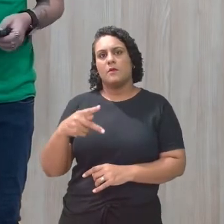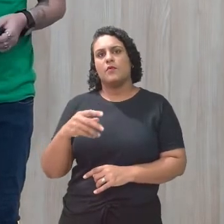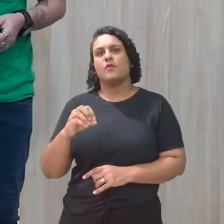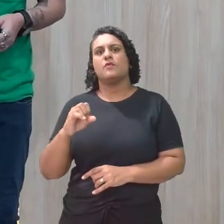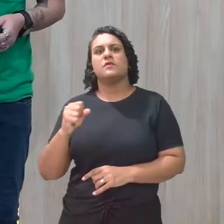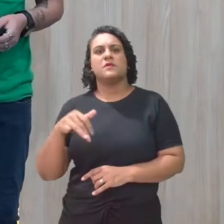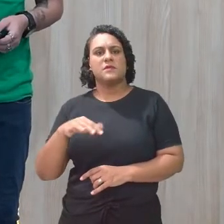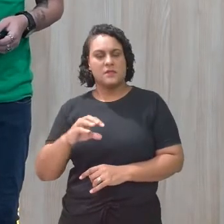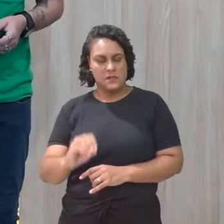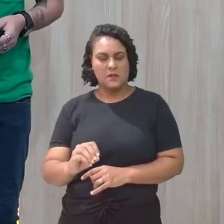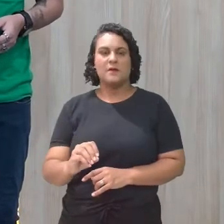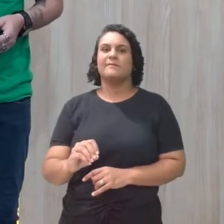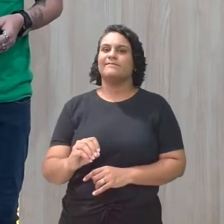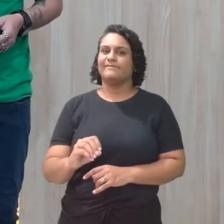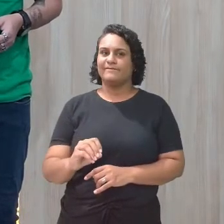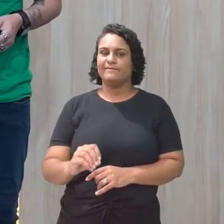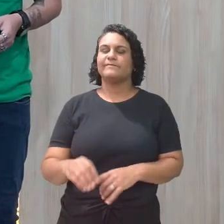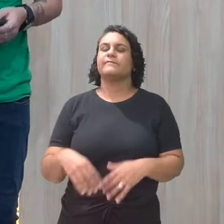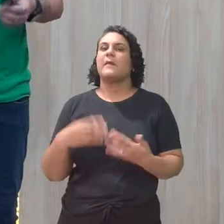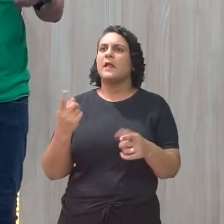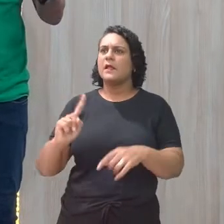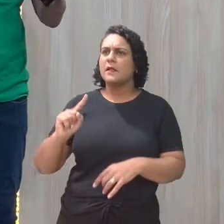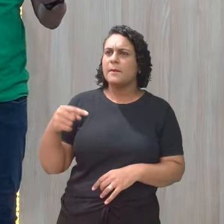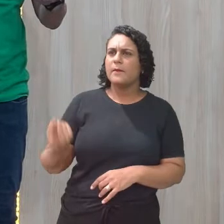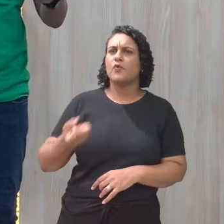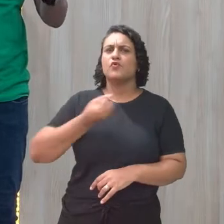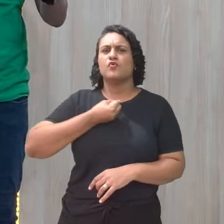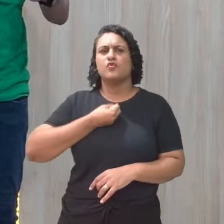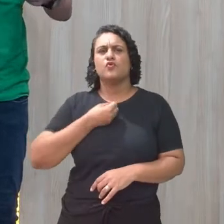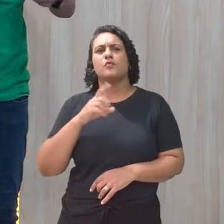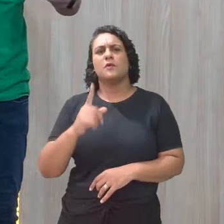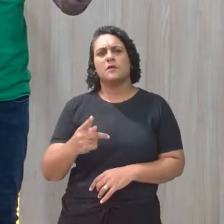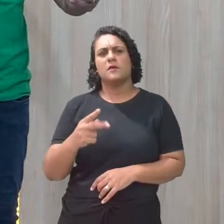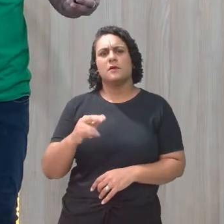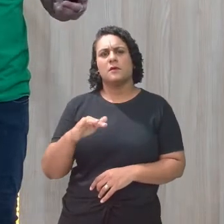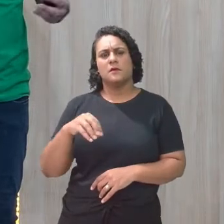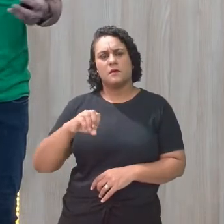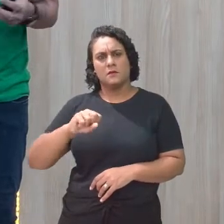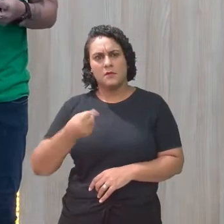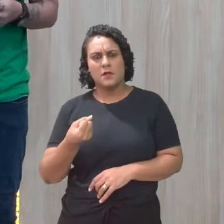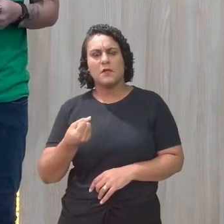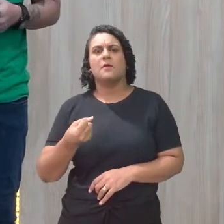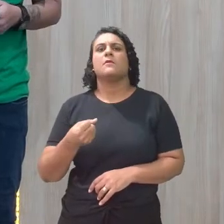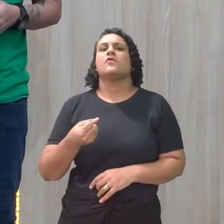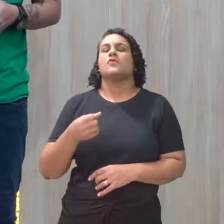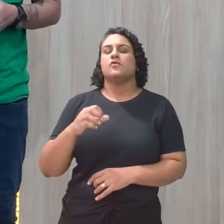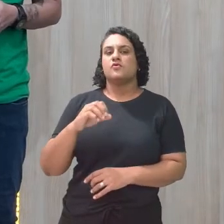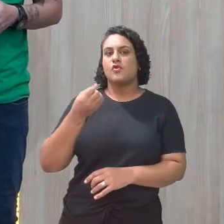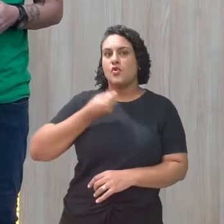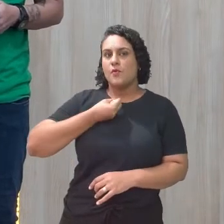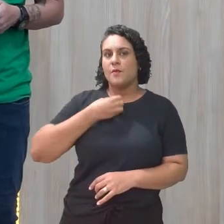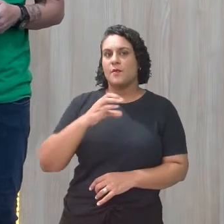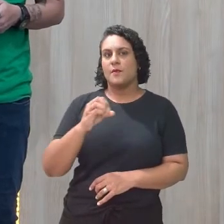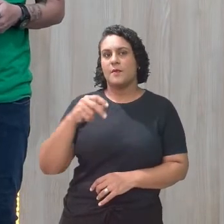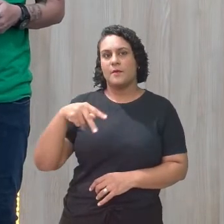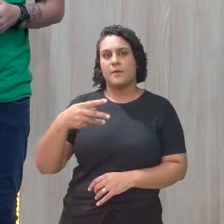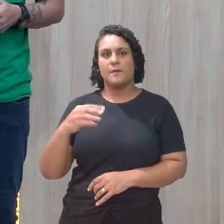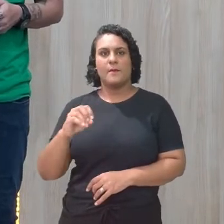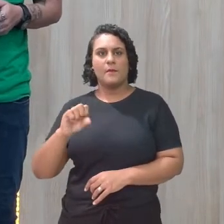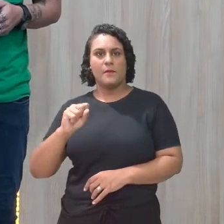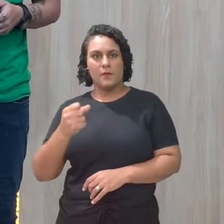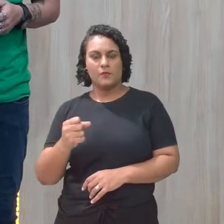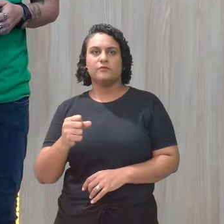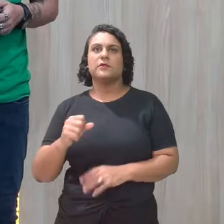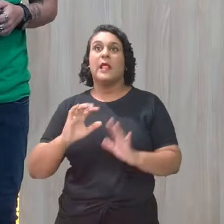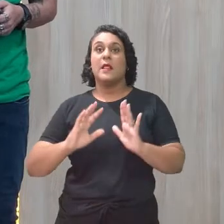primos, e a gente começa a falar de números primos, números compostos. Depois que a gente tem todos esses elementos estudados, é que